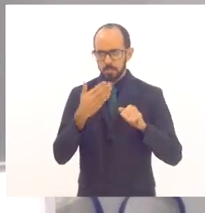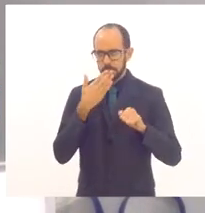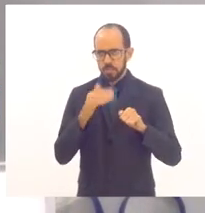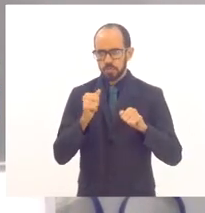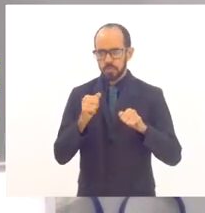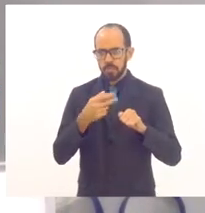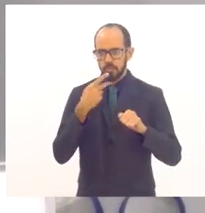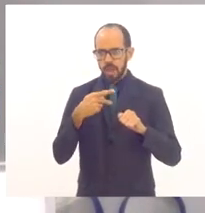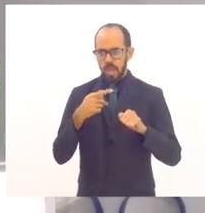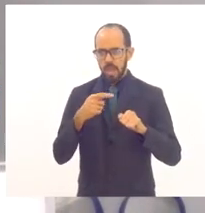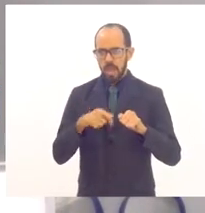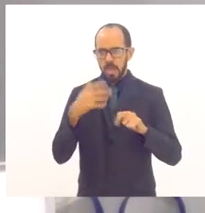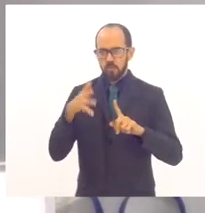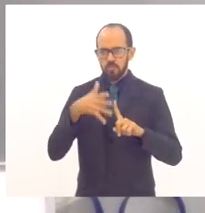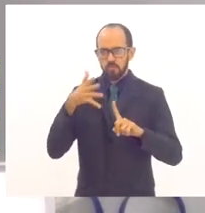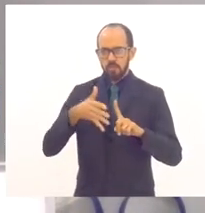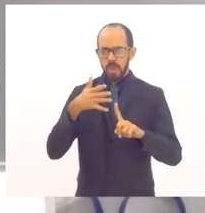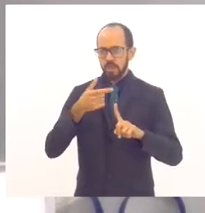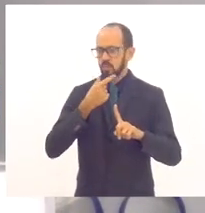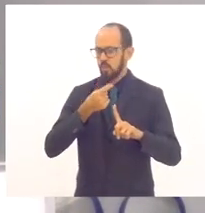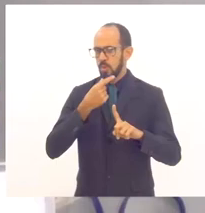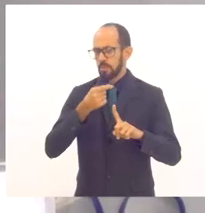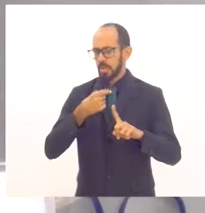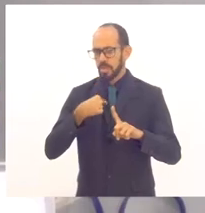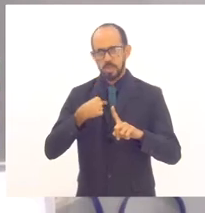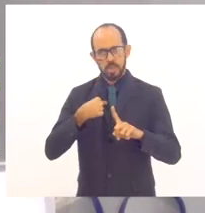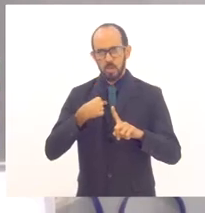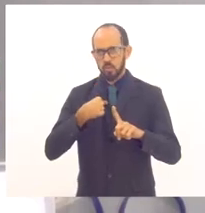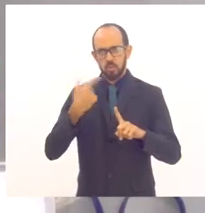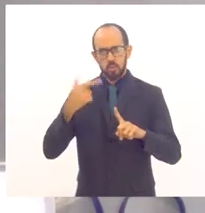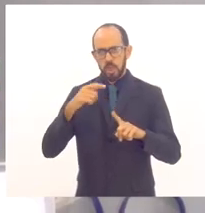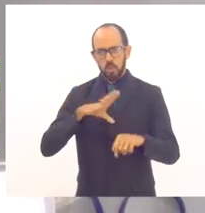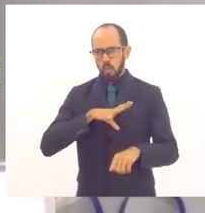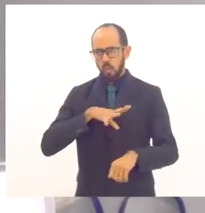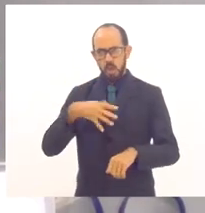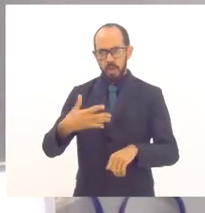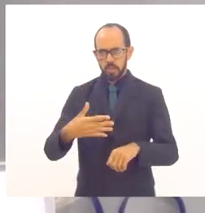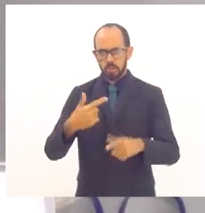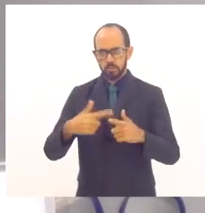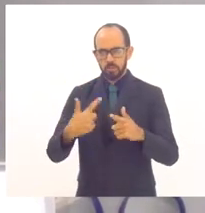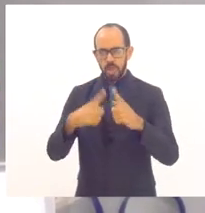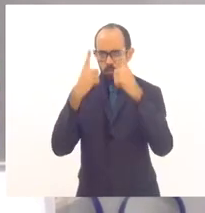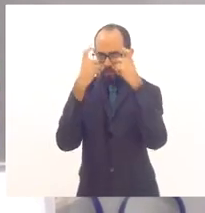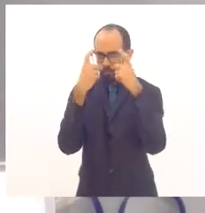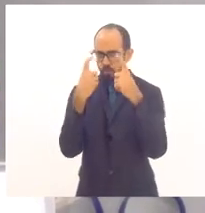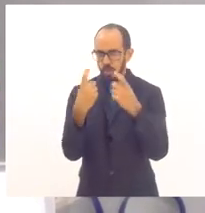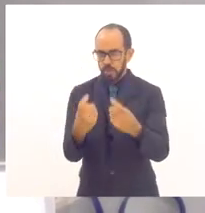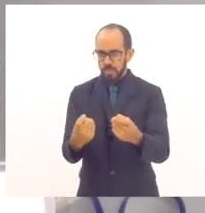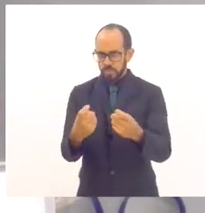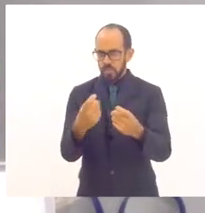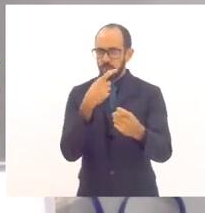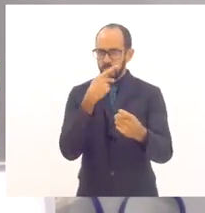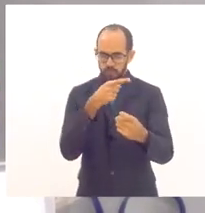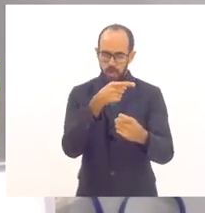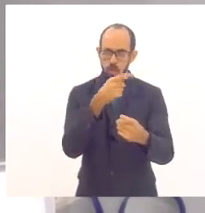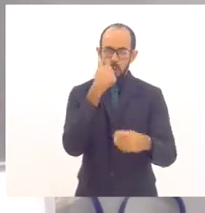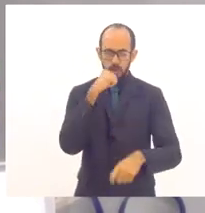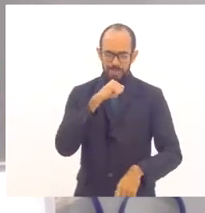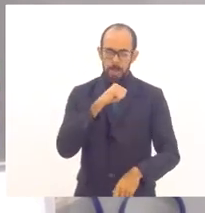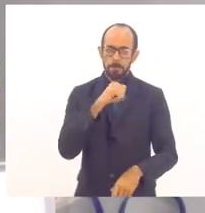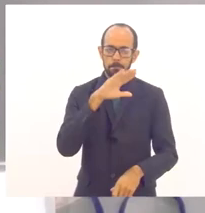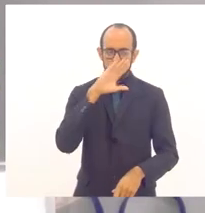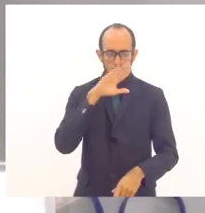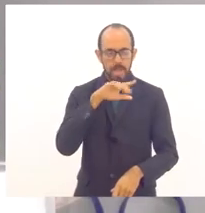fala do homem, eu não tenho coragem. Porque é tão violenta, é tão brutal o que ele falou para essa criança e para a mãe